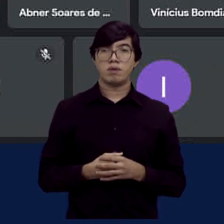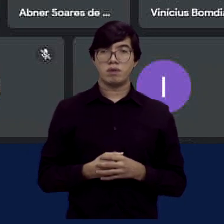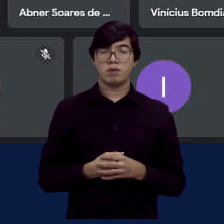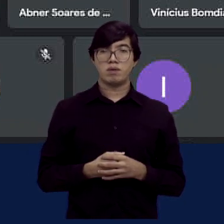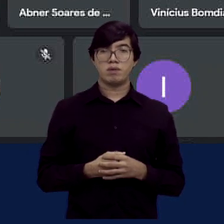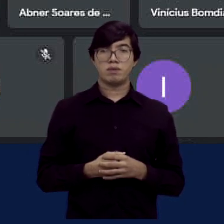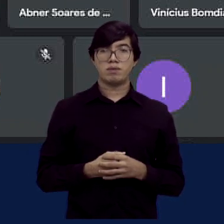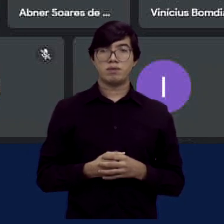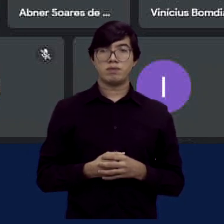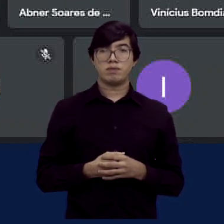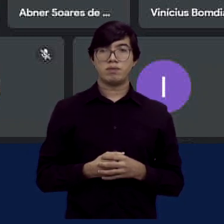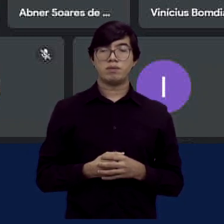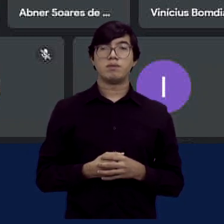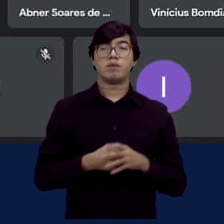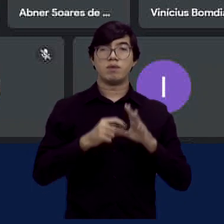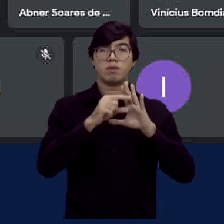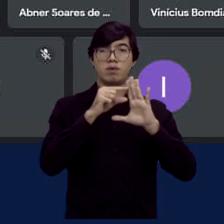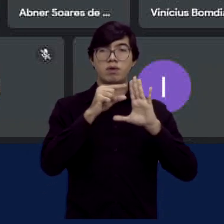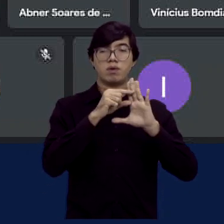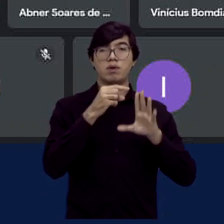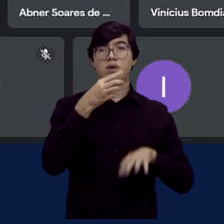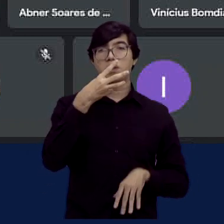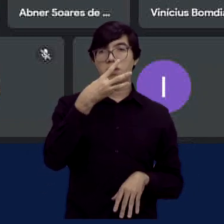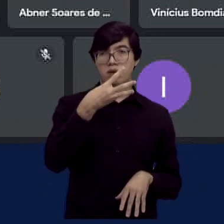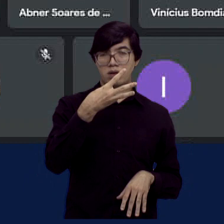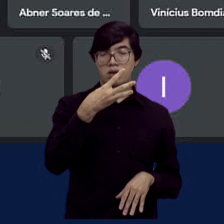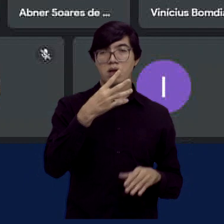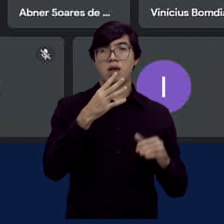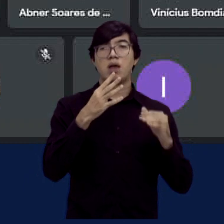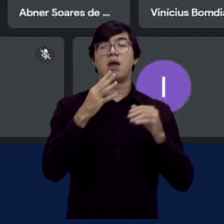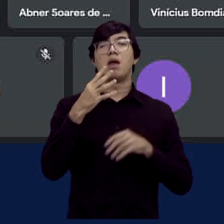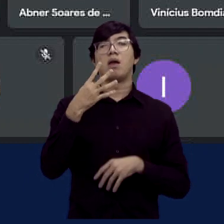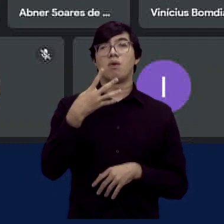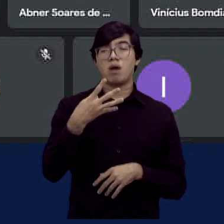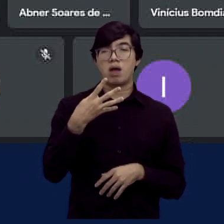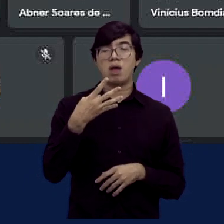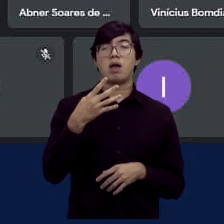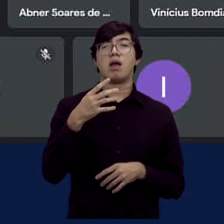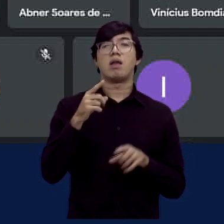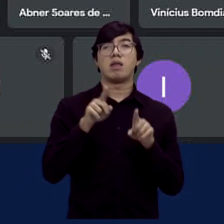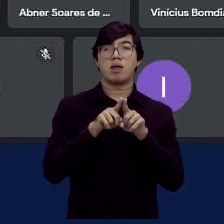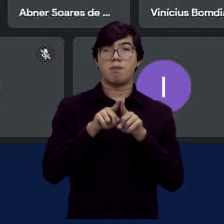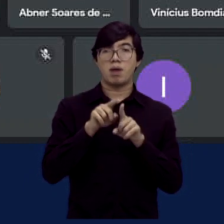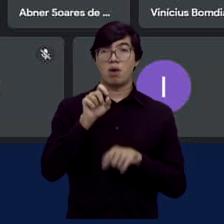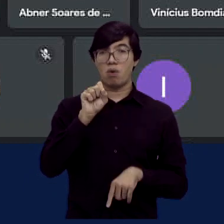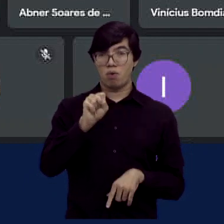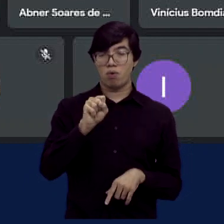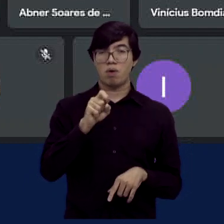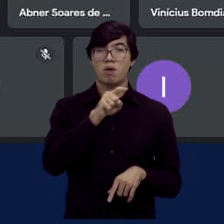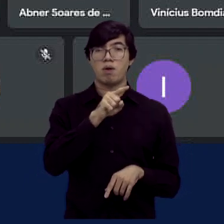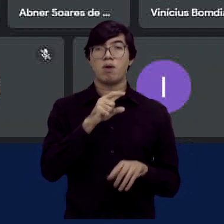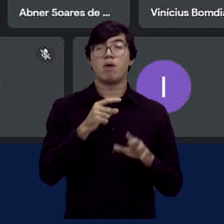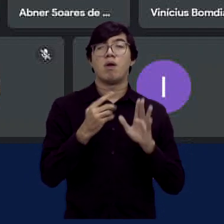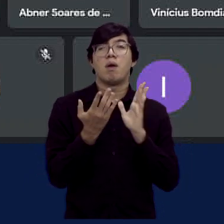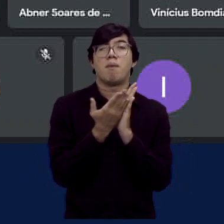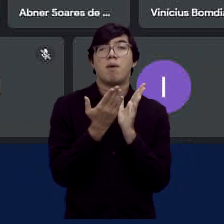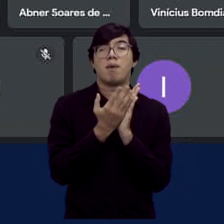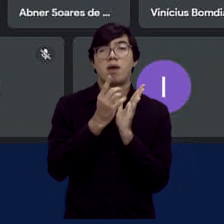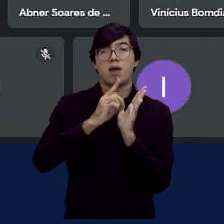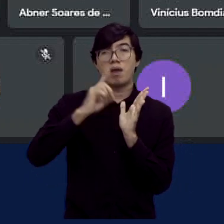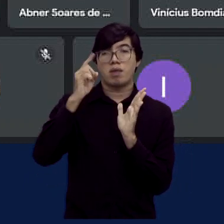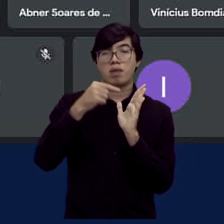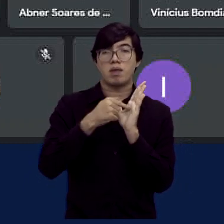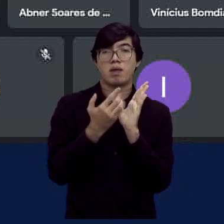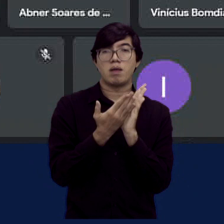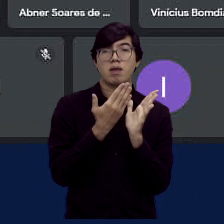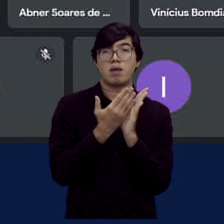um texto sobre o amor, né? Então, é uma fala bíblica, é uma fala tradicional, né?